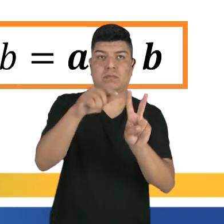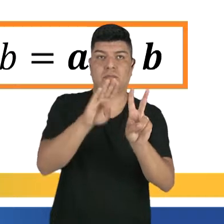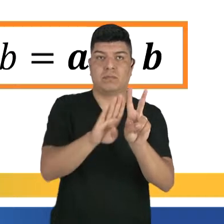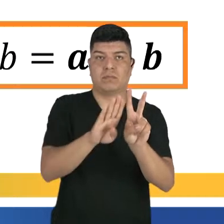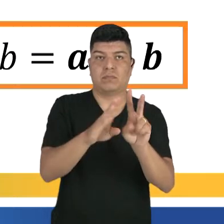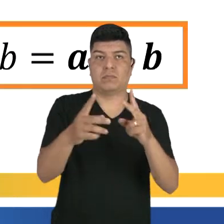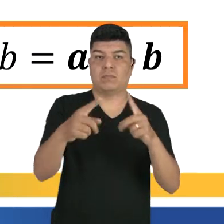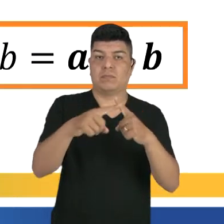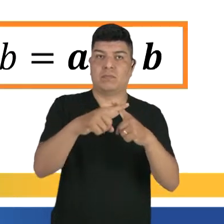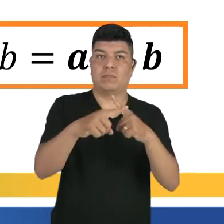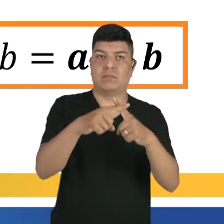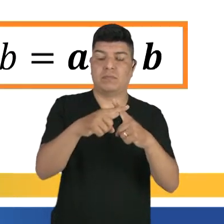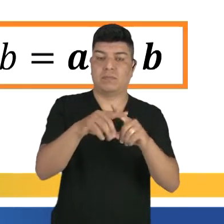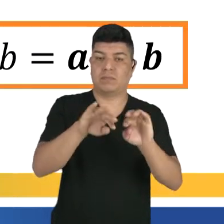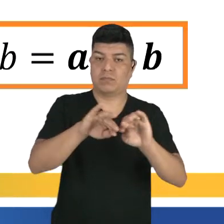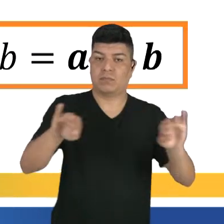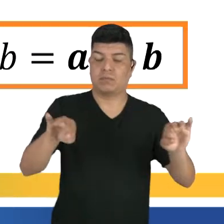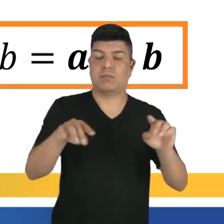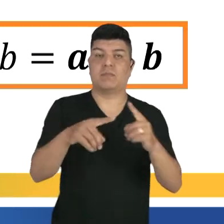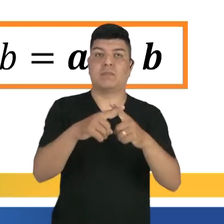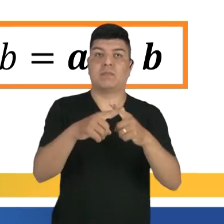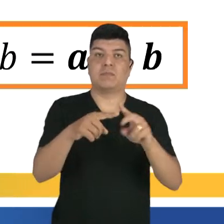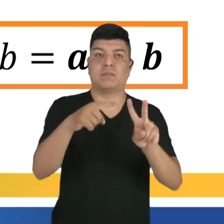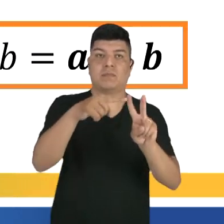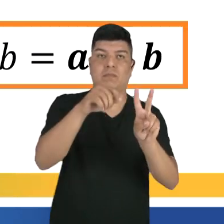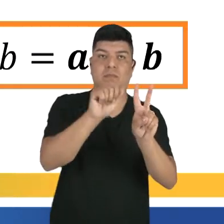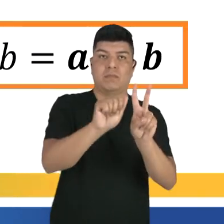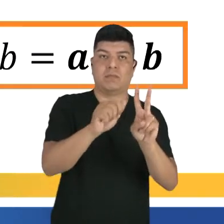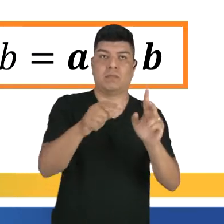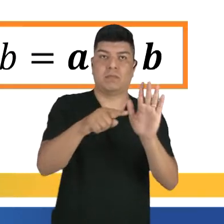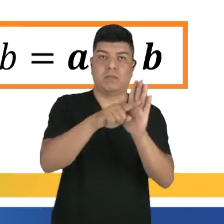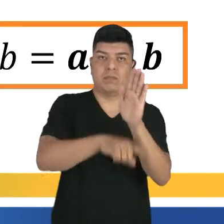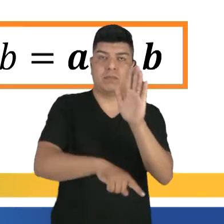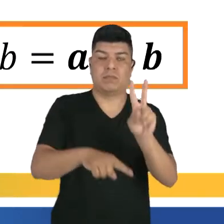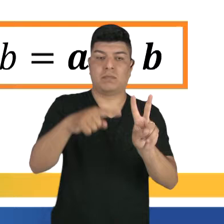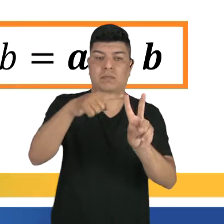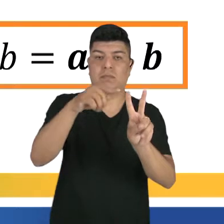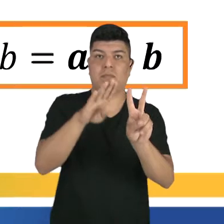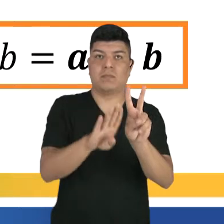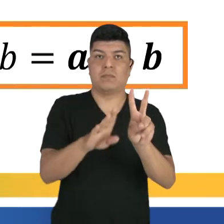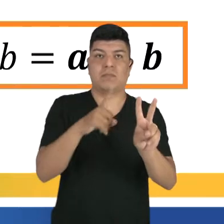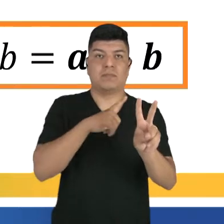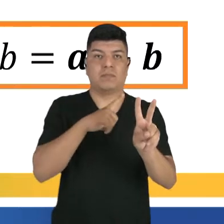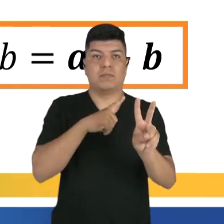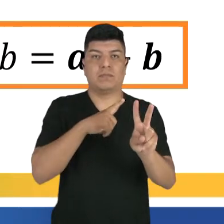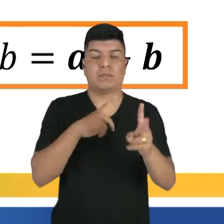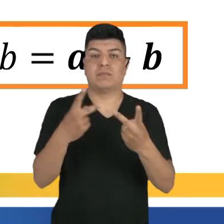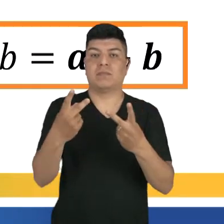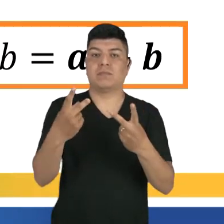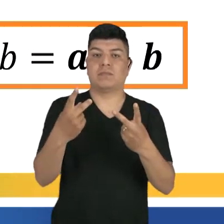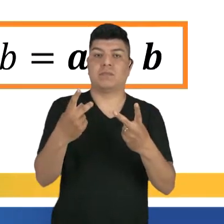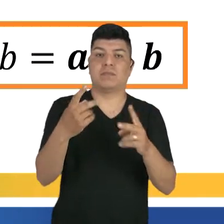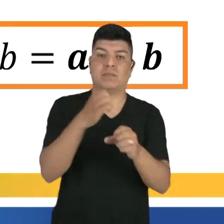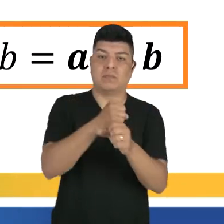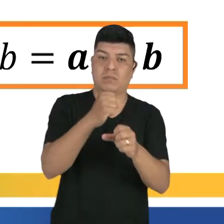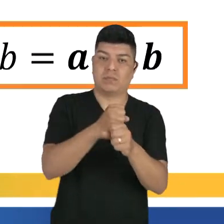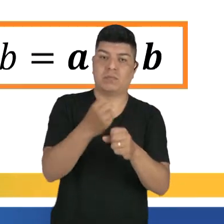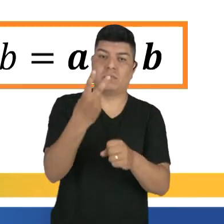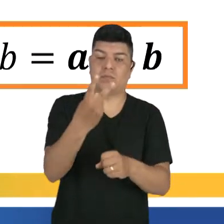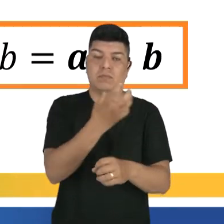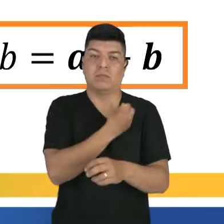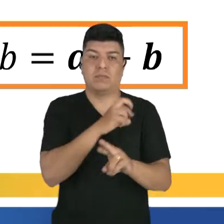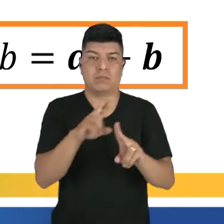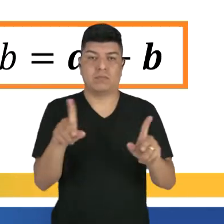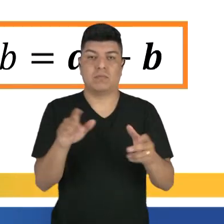mais raiz de B, separado, multiplicado por raiz de A menos raiz de B, eu tenho aí o produto da soma pela diferença de dois